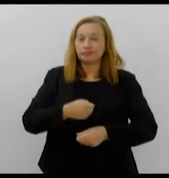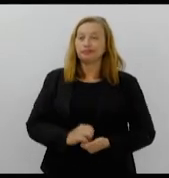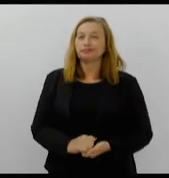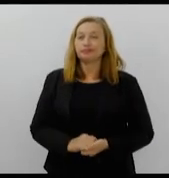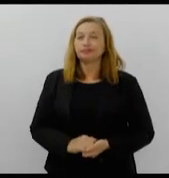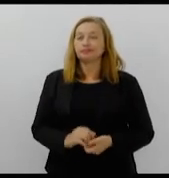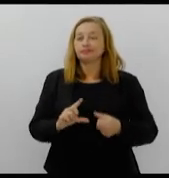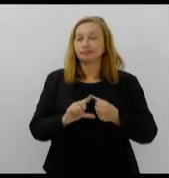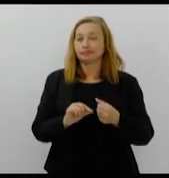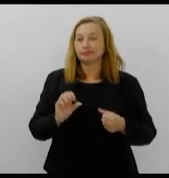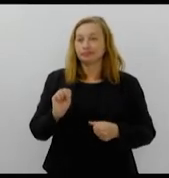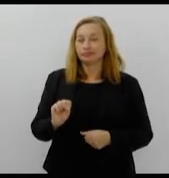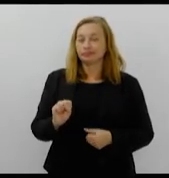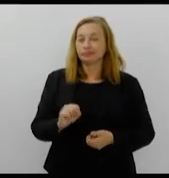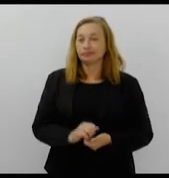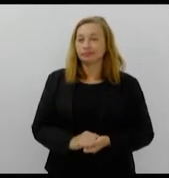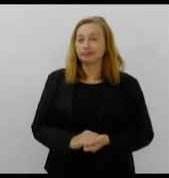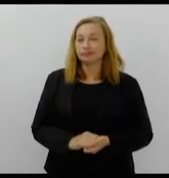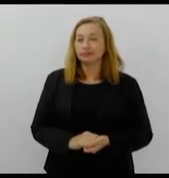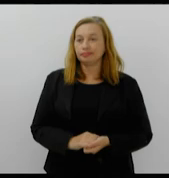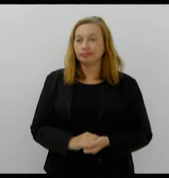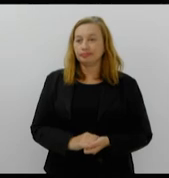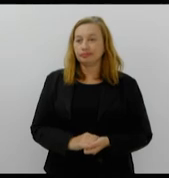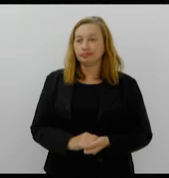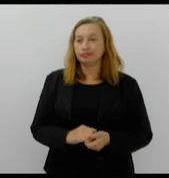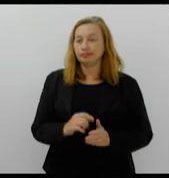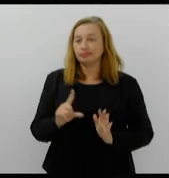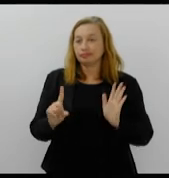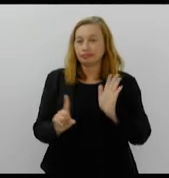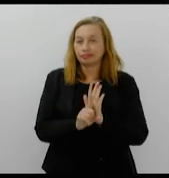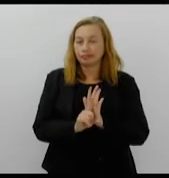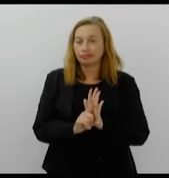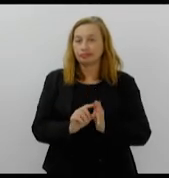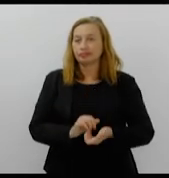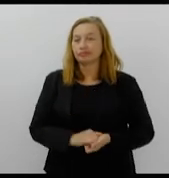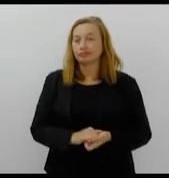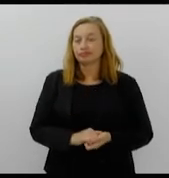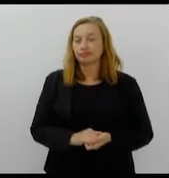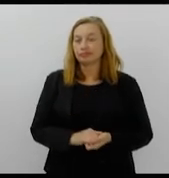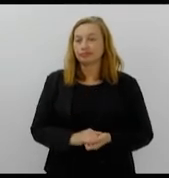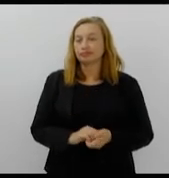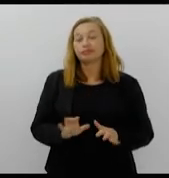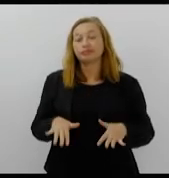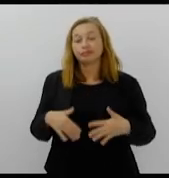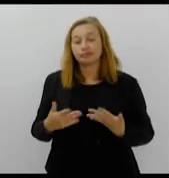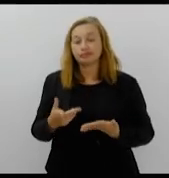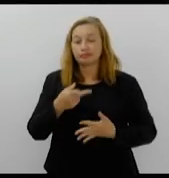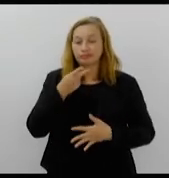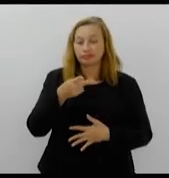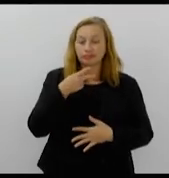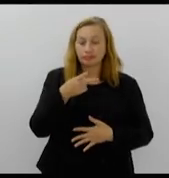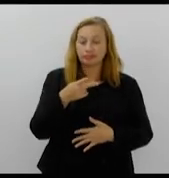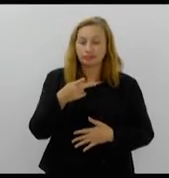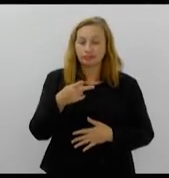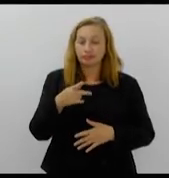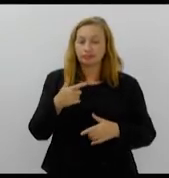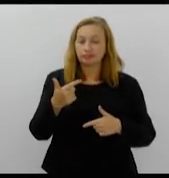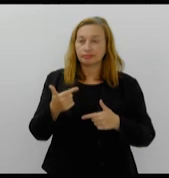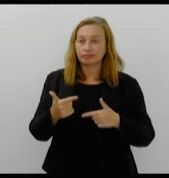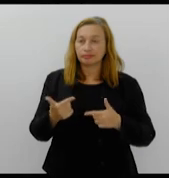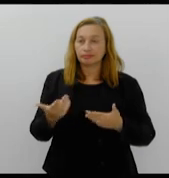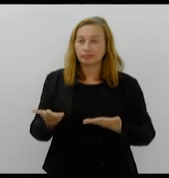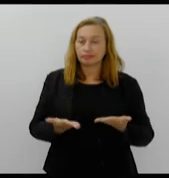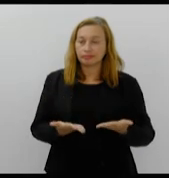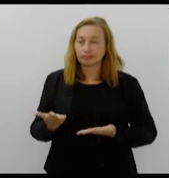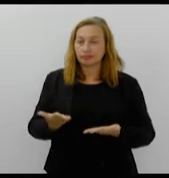No artigo 8º da lei em vigor, quando se fala dos serviços de saúde